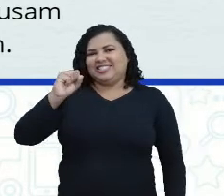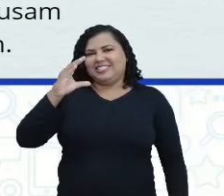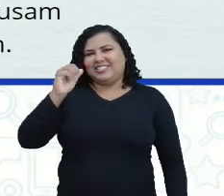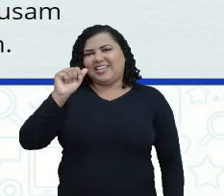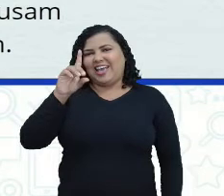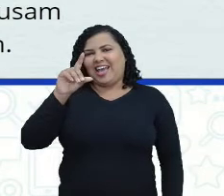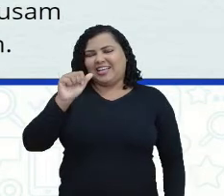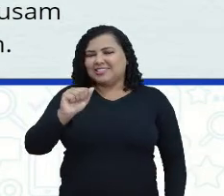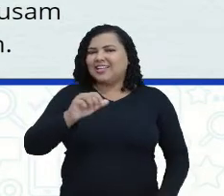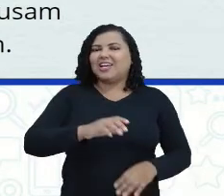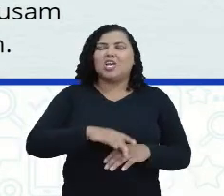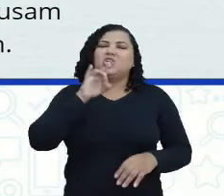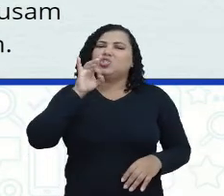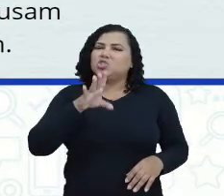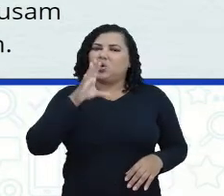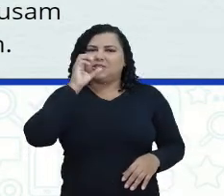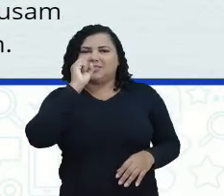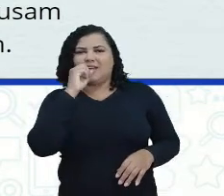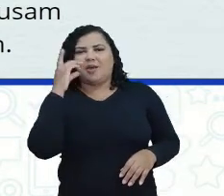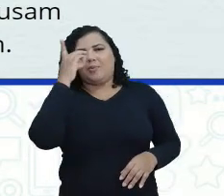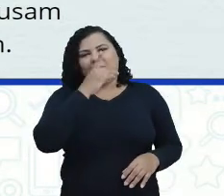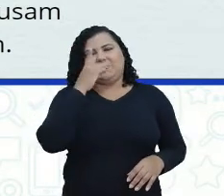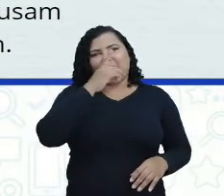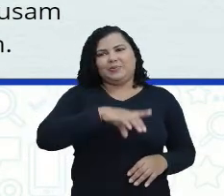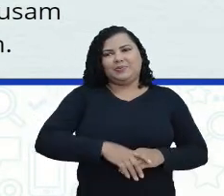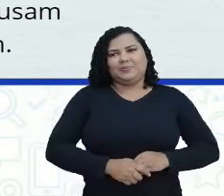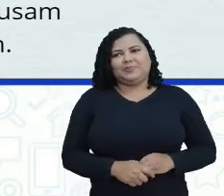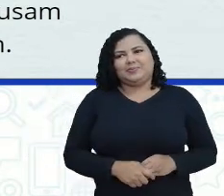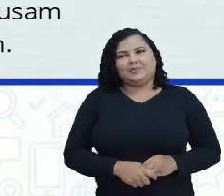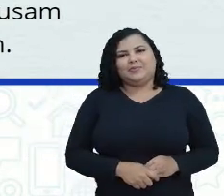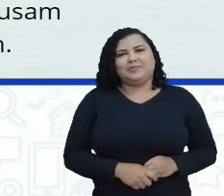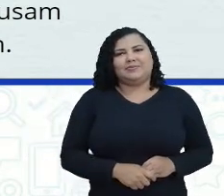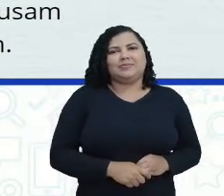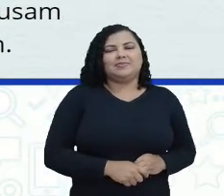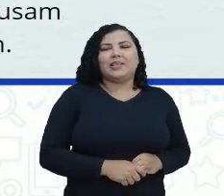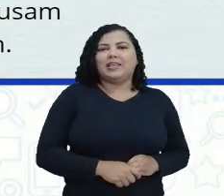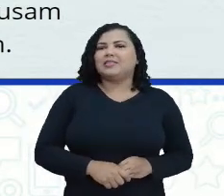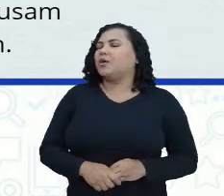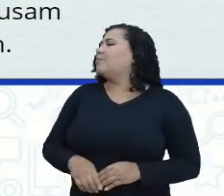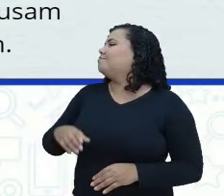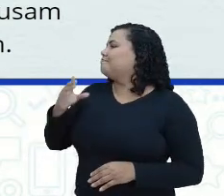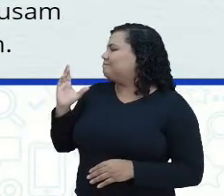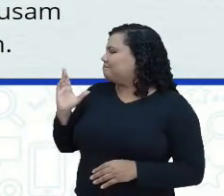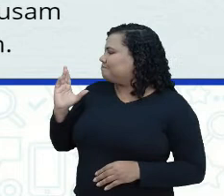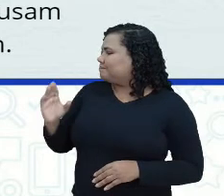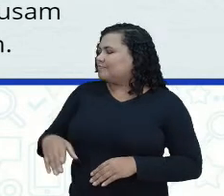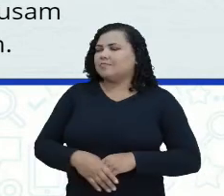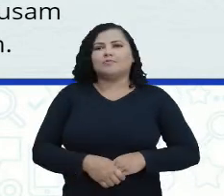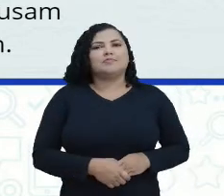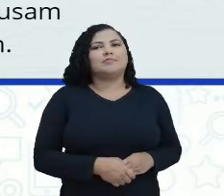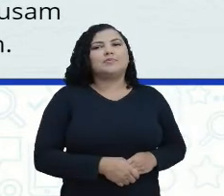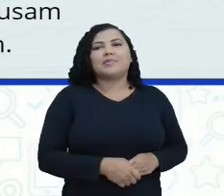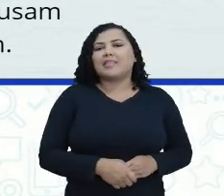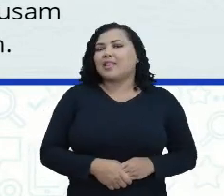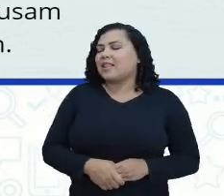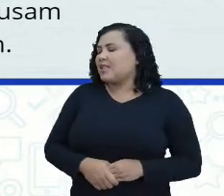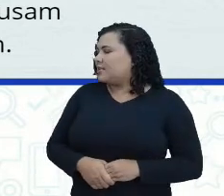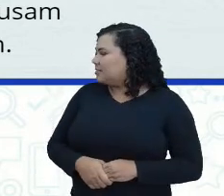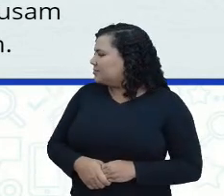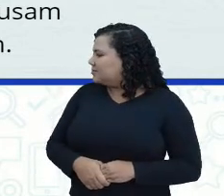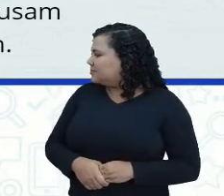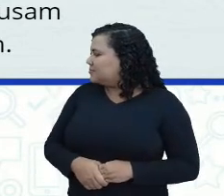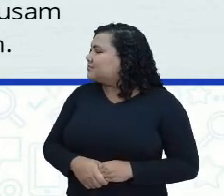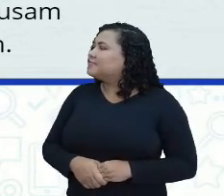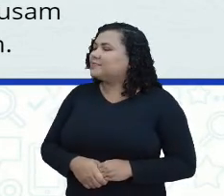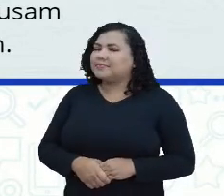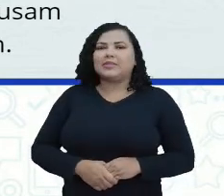todo, não, gente. Era o final de semana, era o momento. Então, a marca registrada do ICQ era uma pequena flor que ficava vermelha